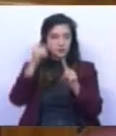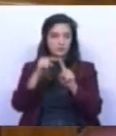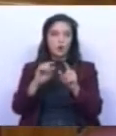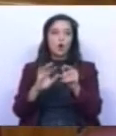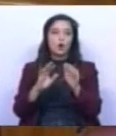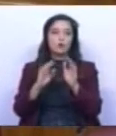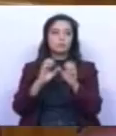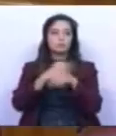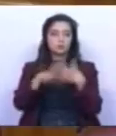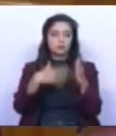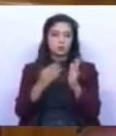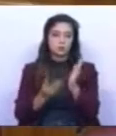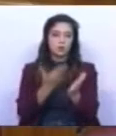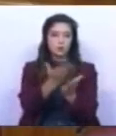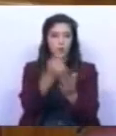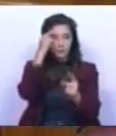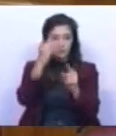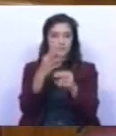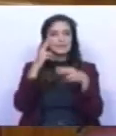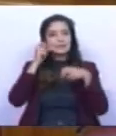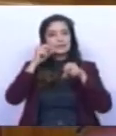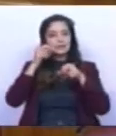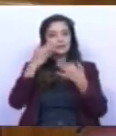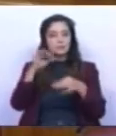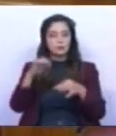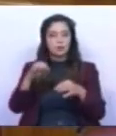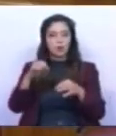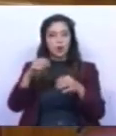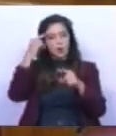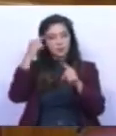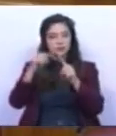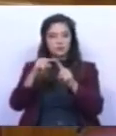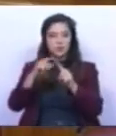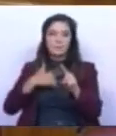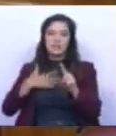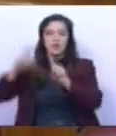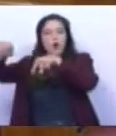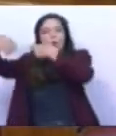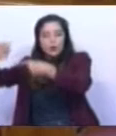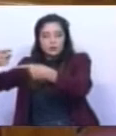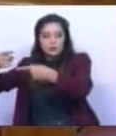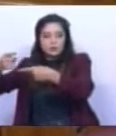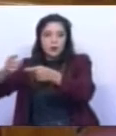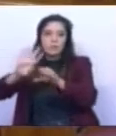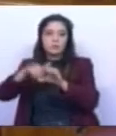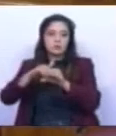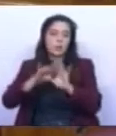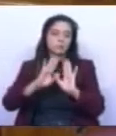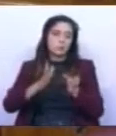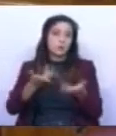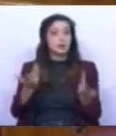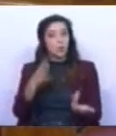processos de candidatura de forma a dispensar a intervenção de terceiros no que diz respeito ao acesso aos fundos comunitários. E por isso, Sra.